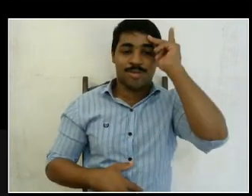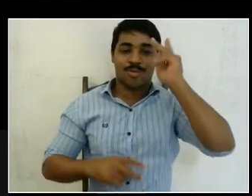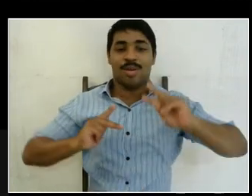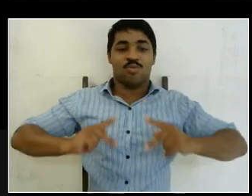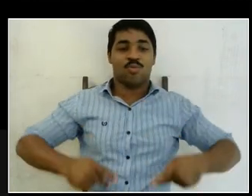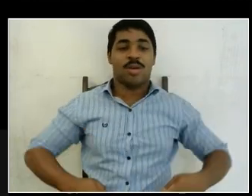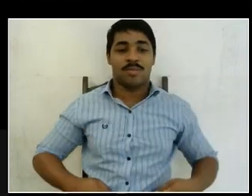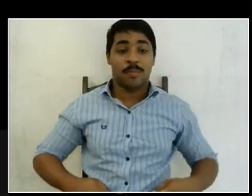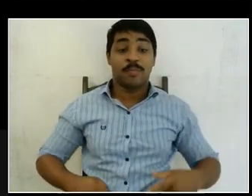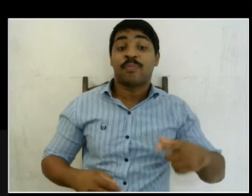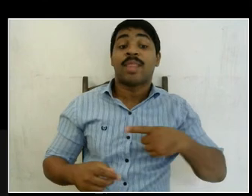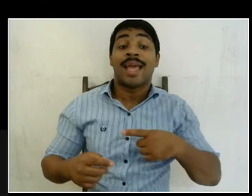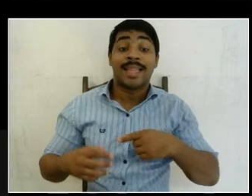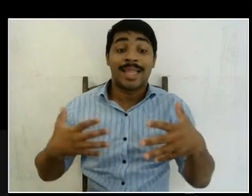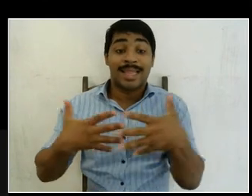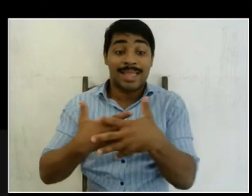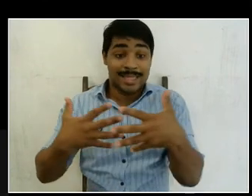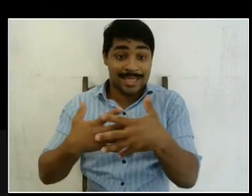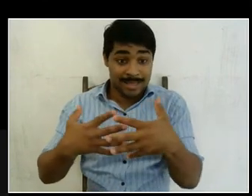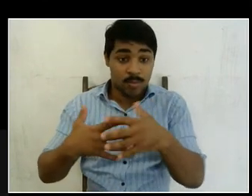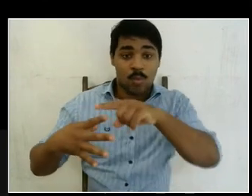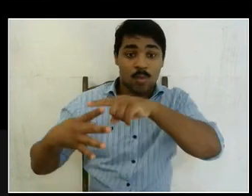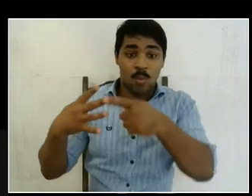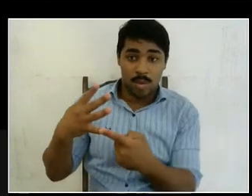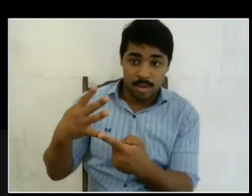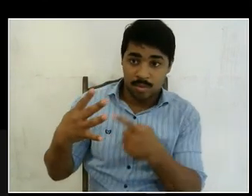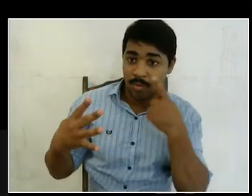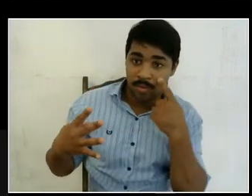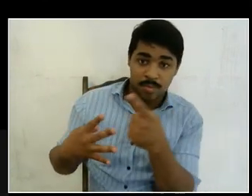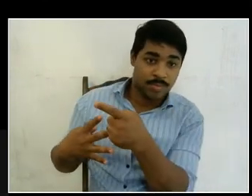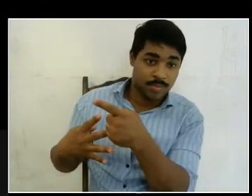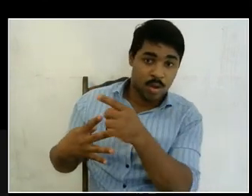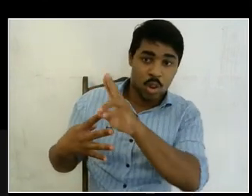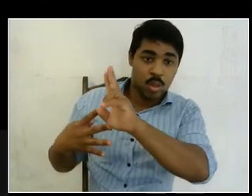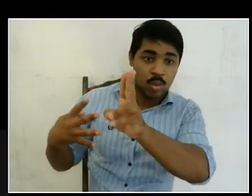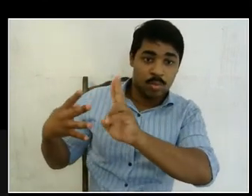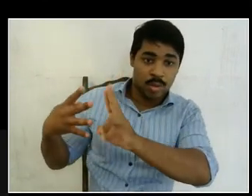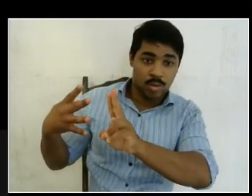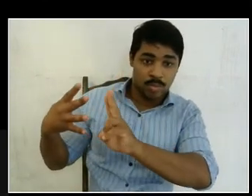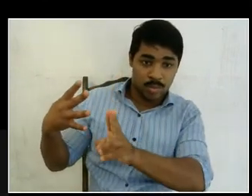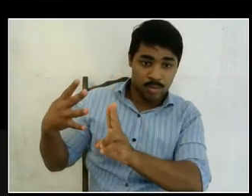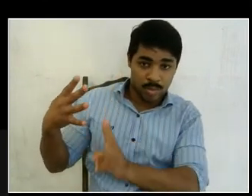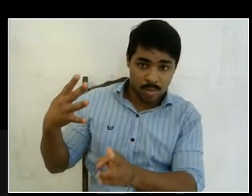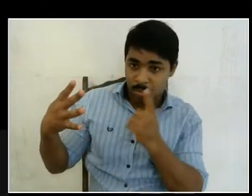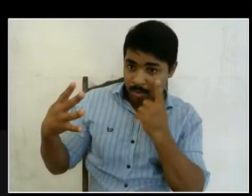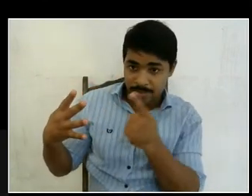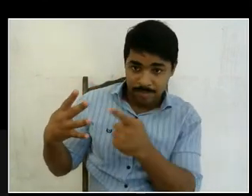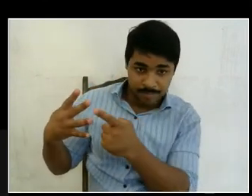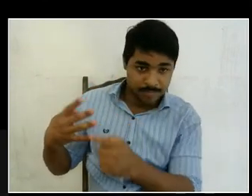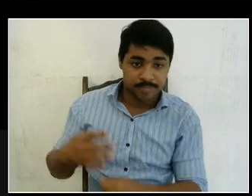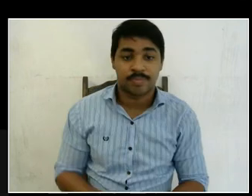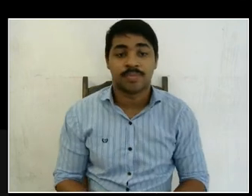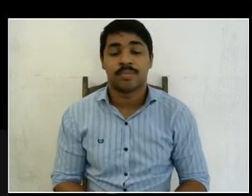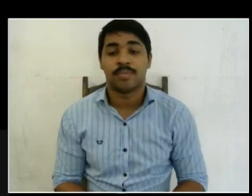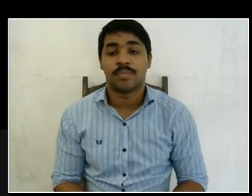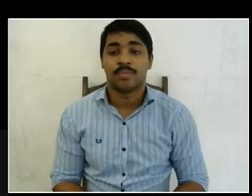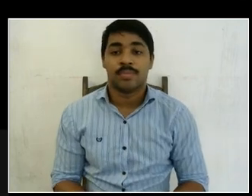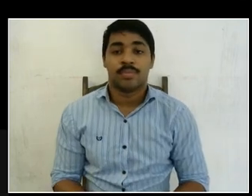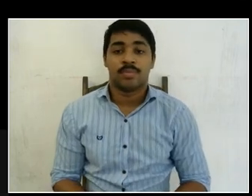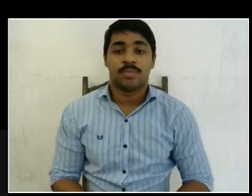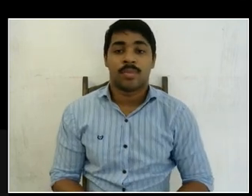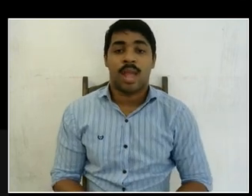tecidos, que é o tecido chamado de epitelial, o tecido chamado de conjuntivo, muscular e o nervoso. Então, a